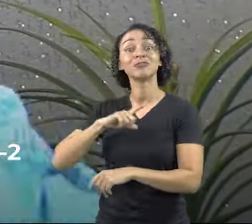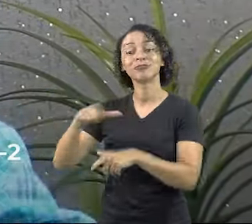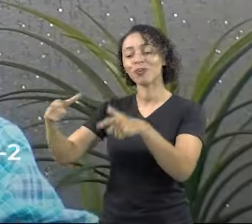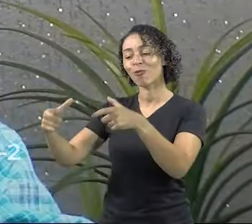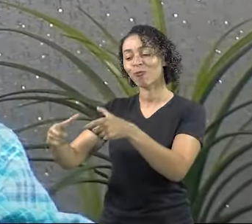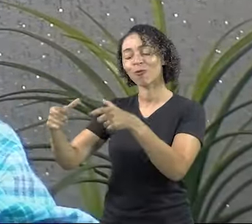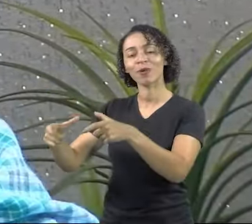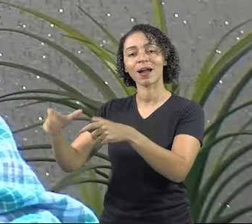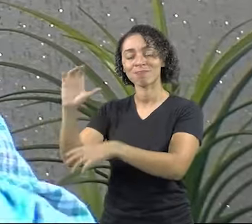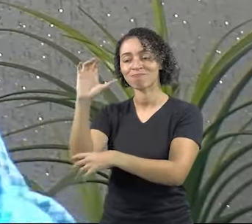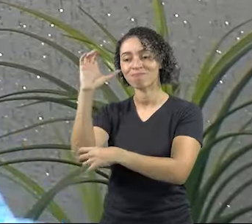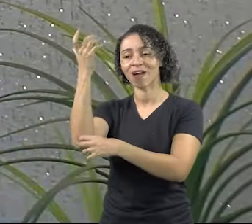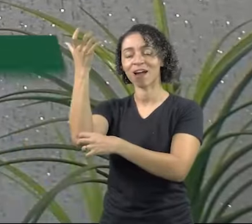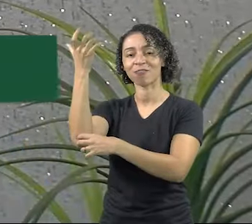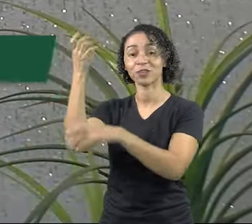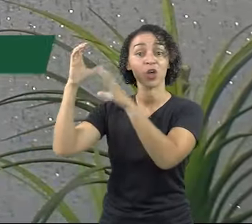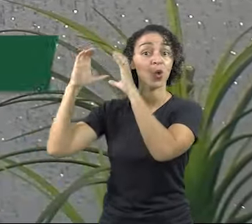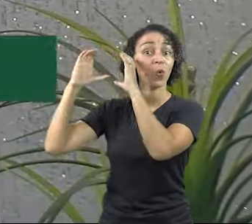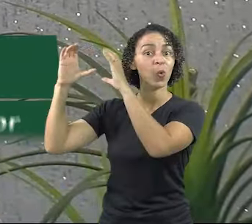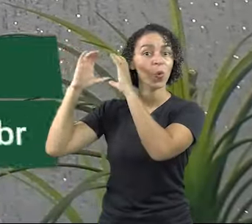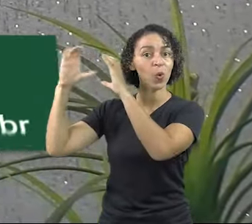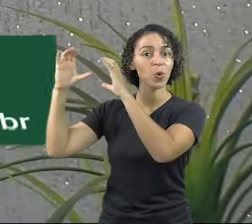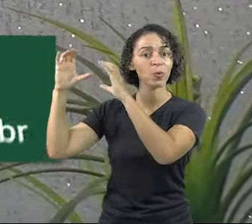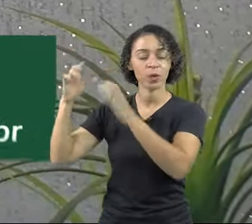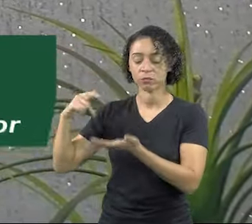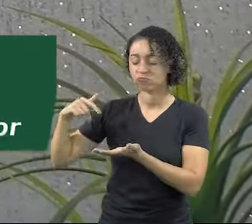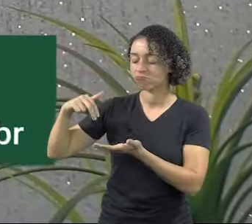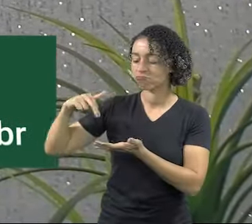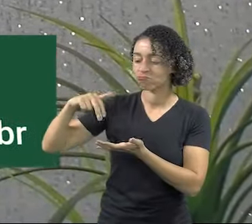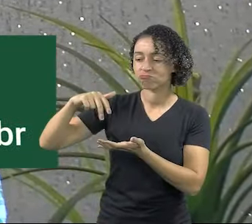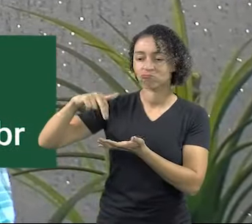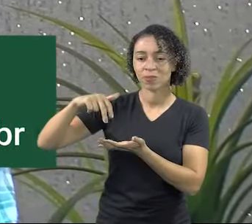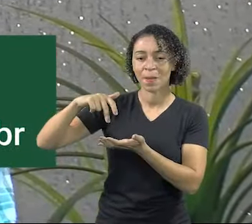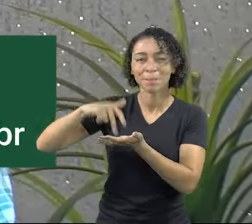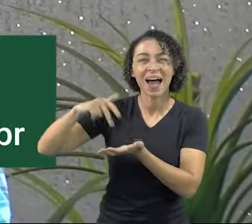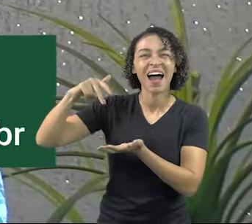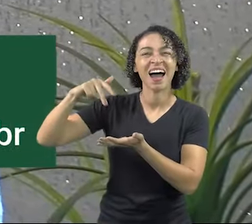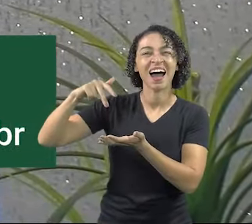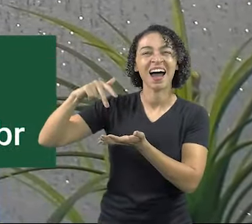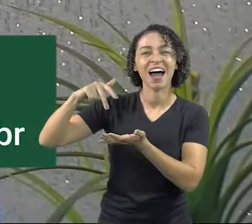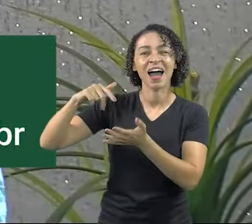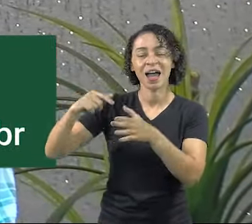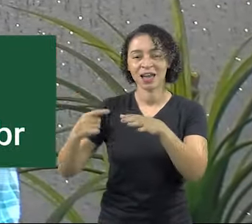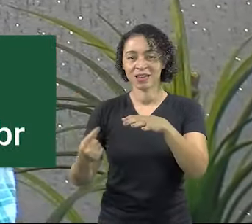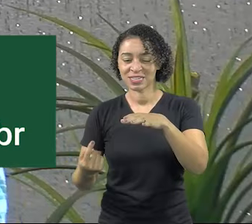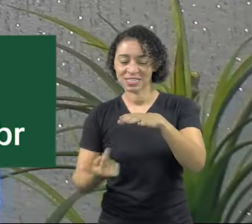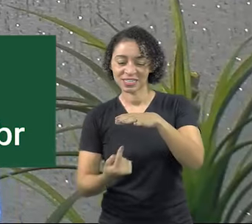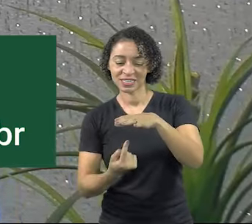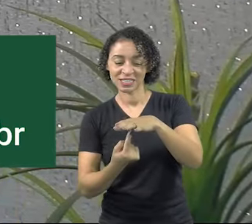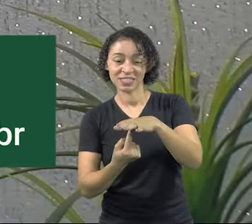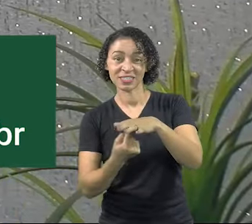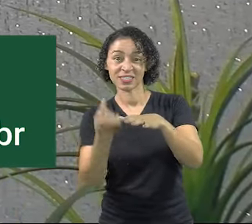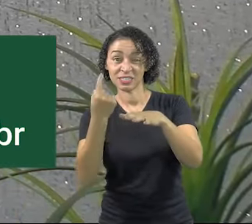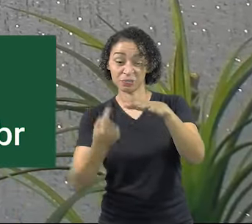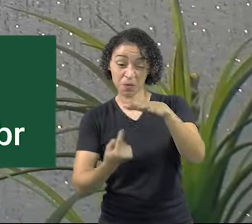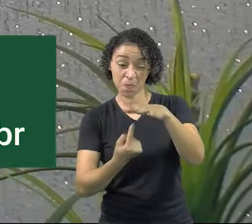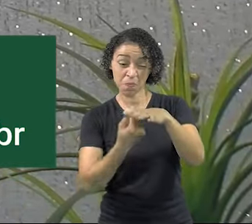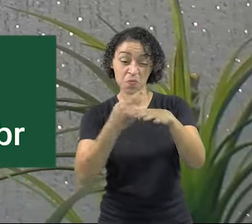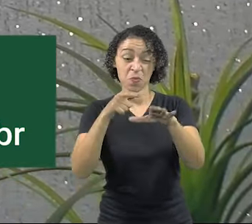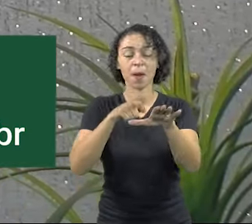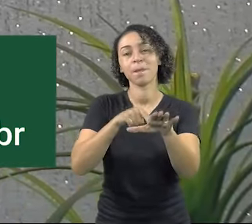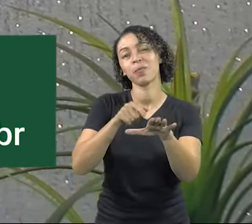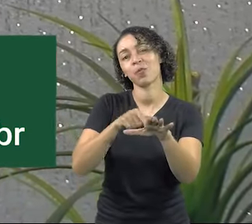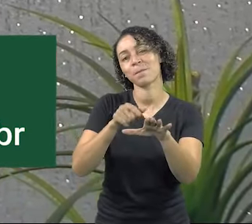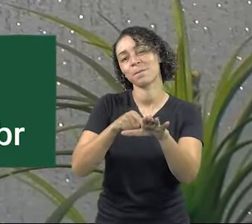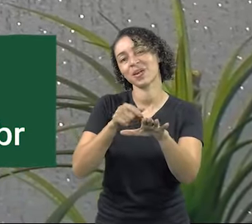eu pisei naquele lugar ali perto do pé de coqueiro e um espinho entrou